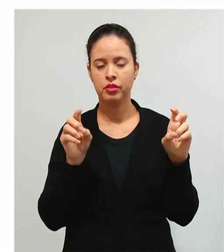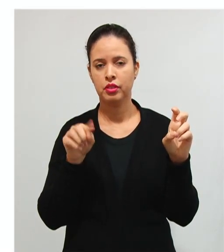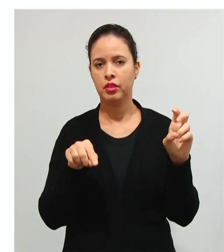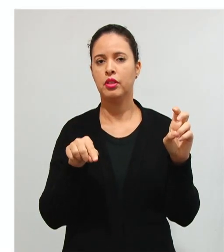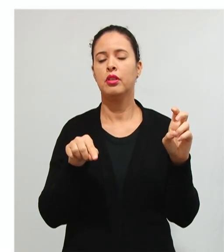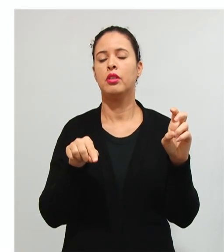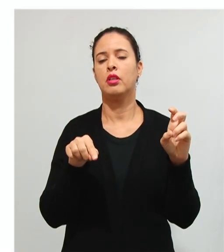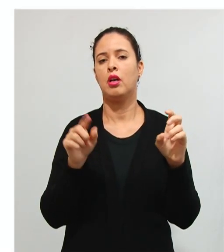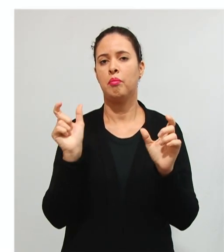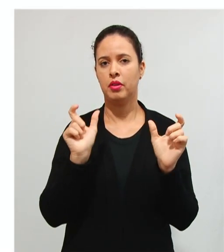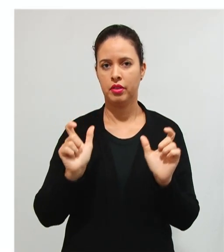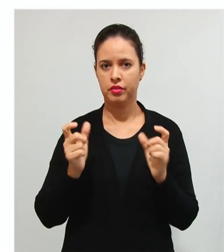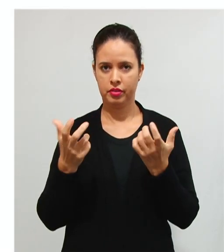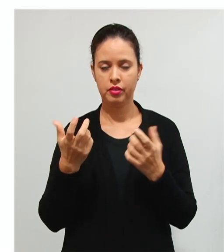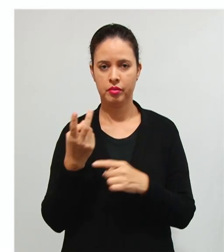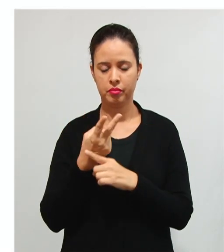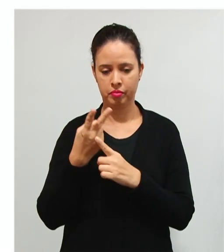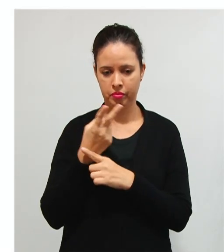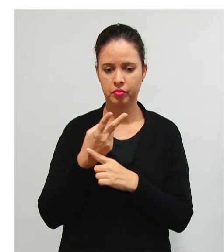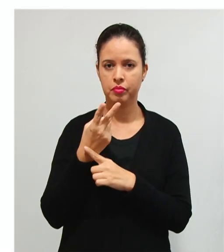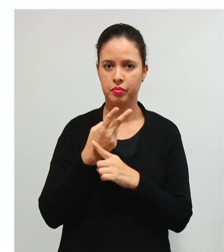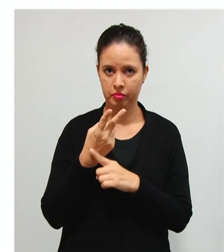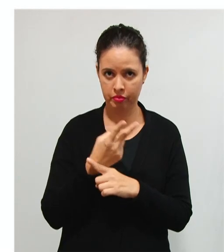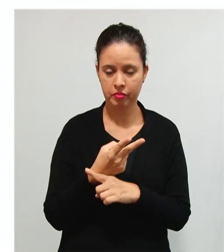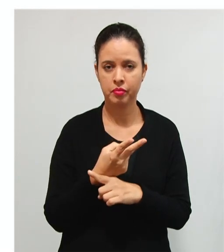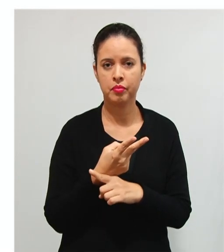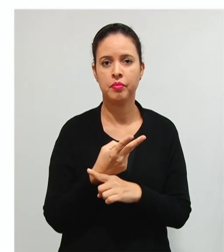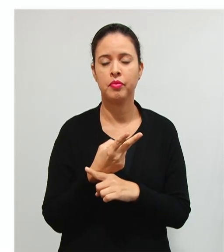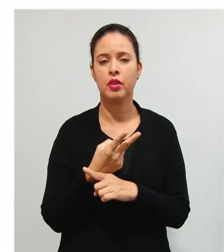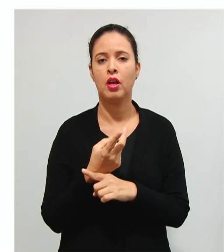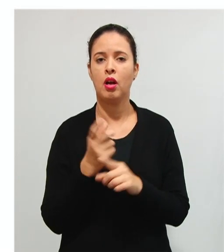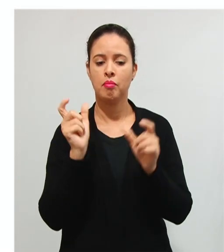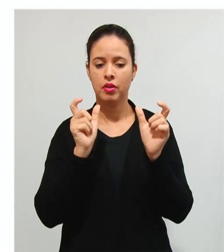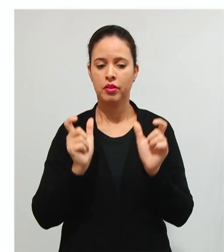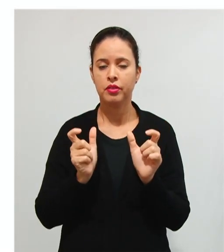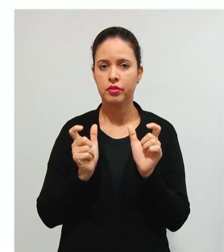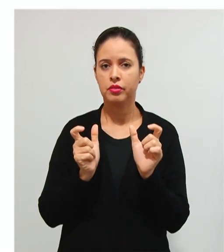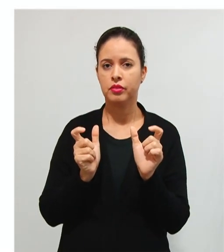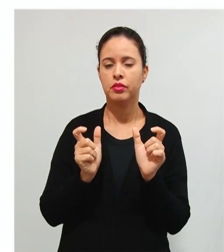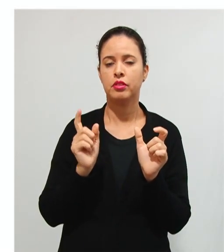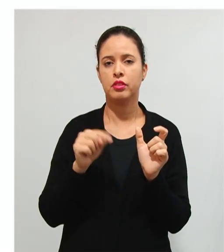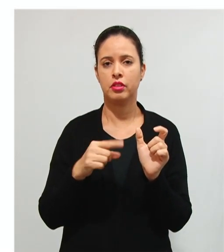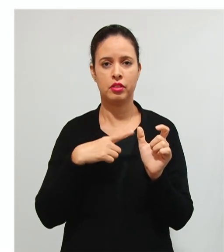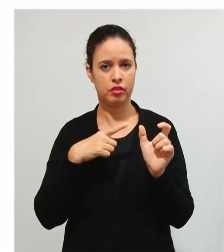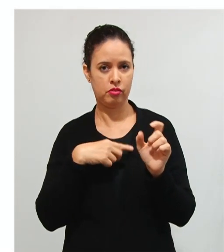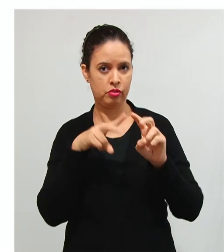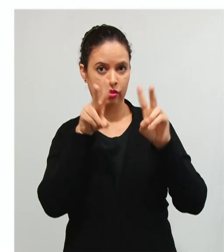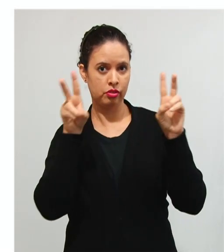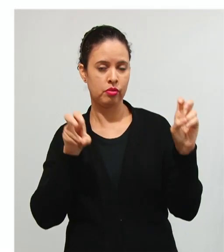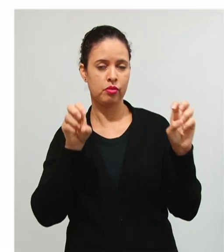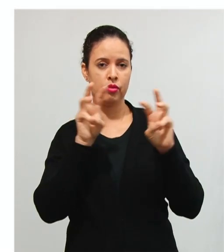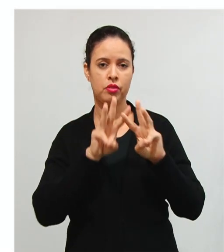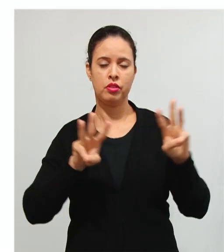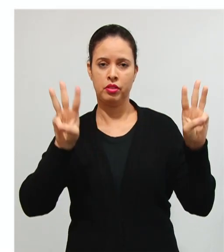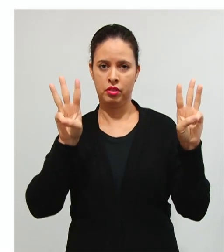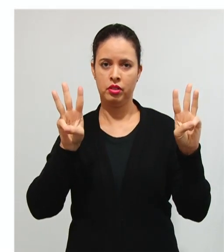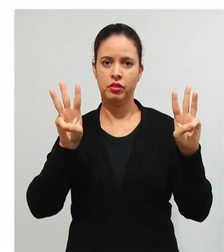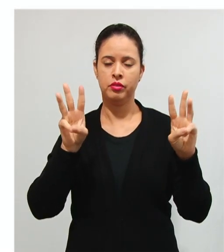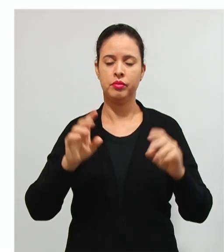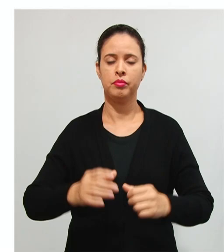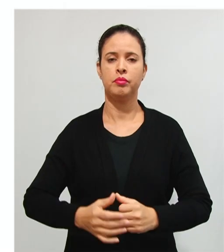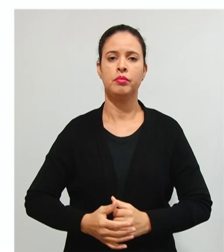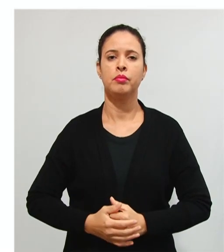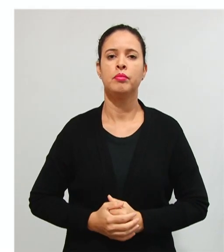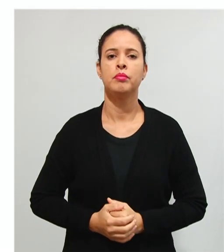termo que eu quero buscar. Isso vai restringir para que o termo buscado esteja no título do site e não no conteúdo do